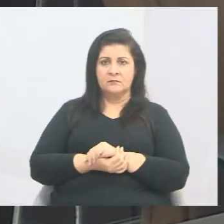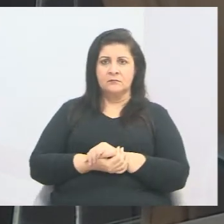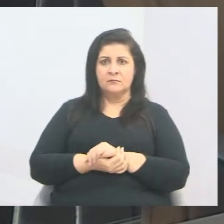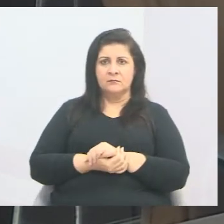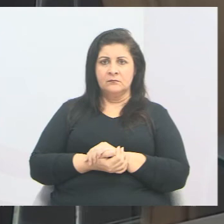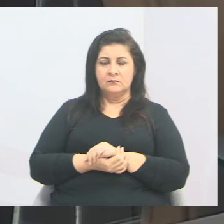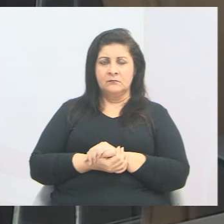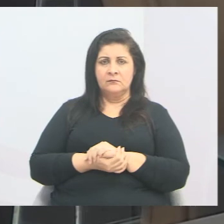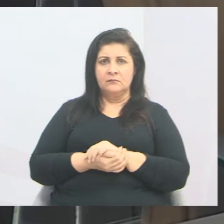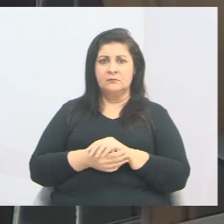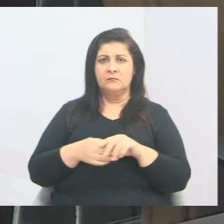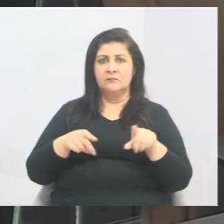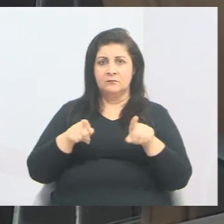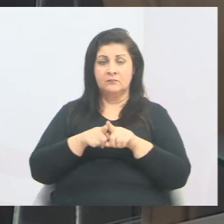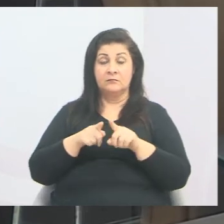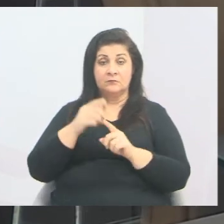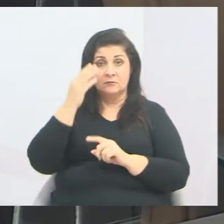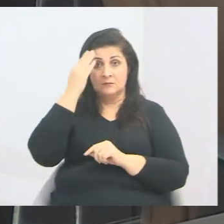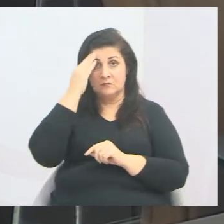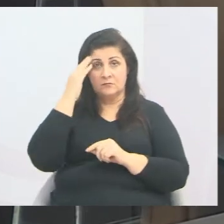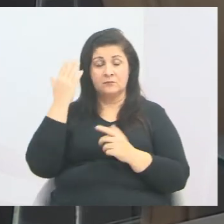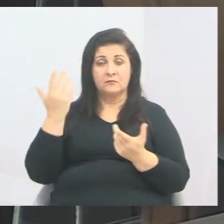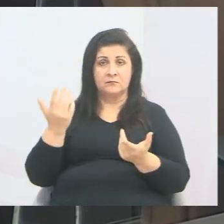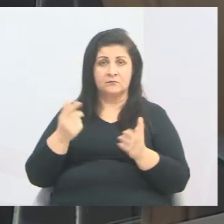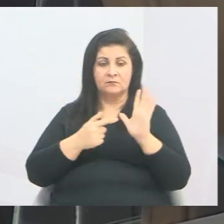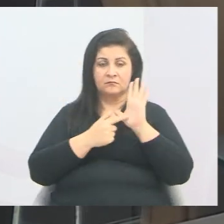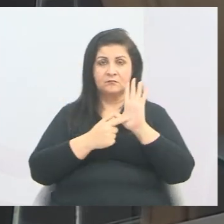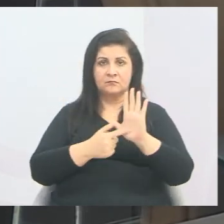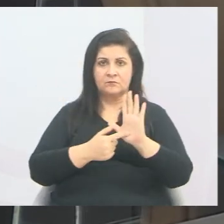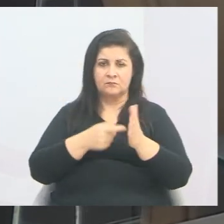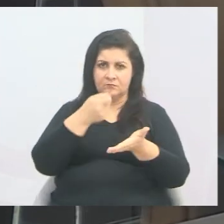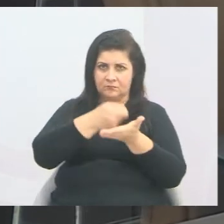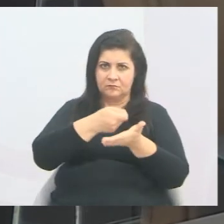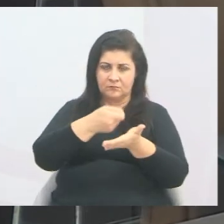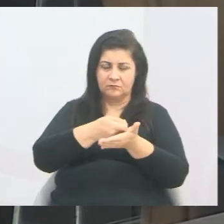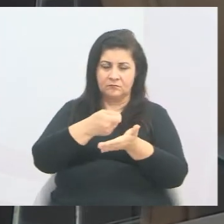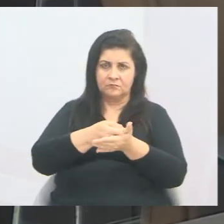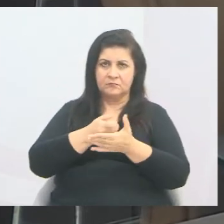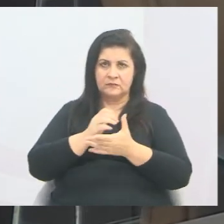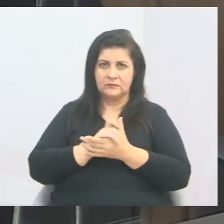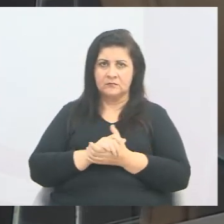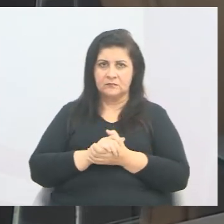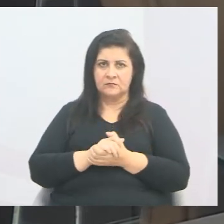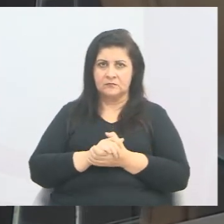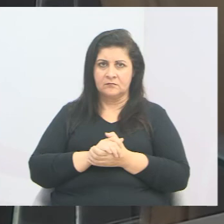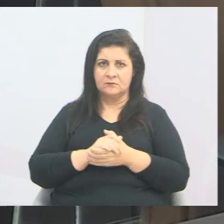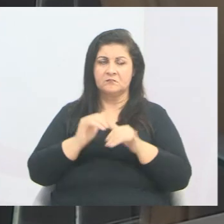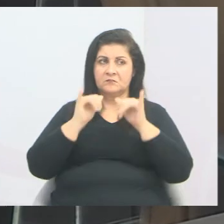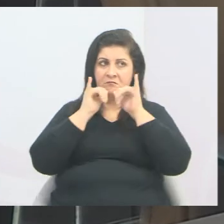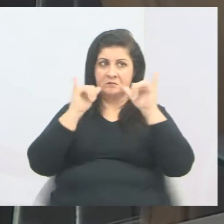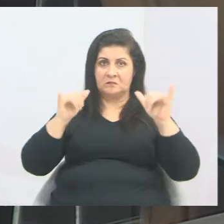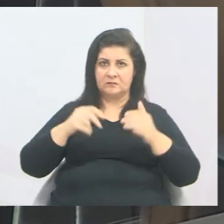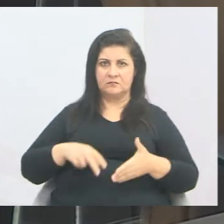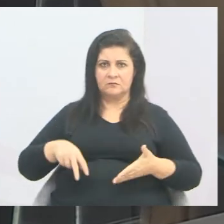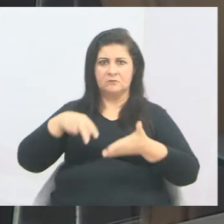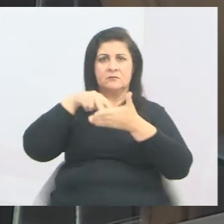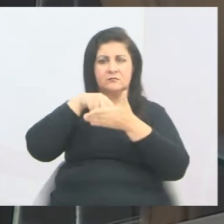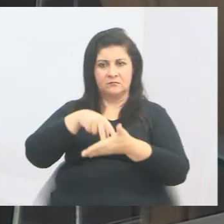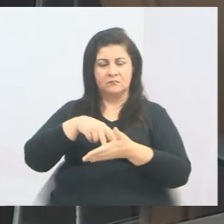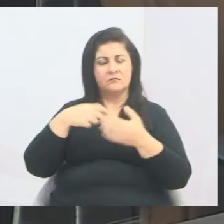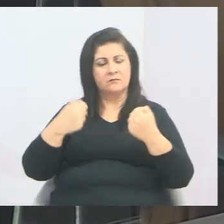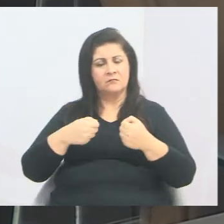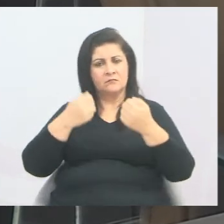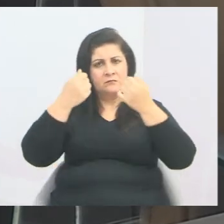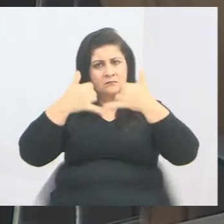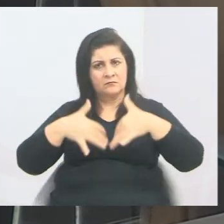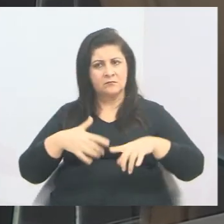também, a gente sabe que na prestação de contas, se eu declarei aquele empenho, eu tenho que justificar o porquê